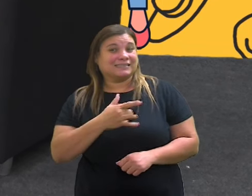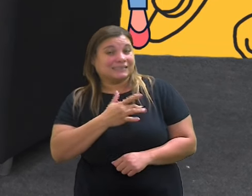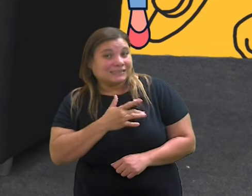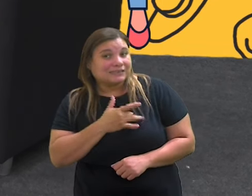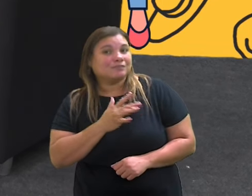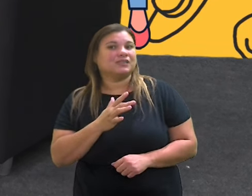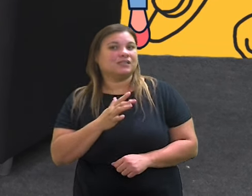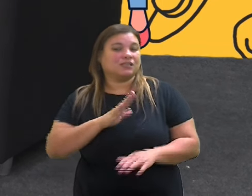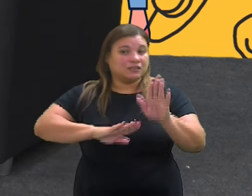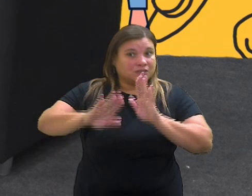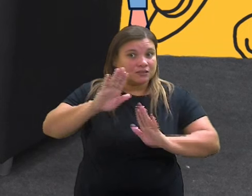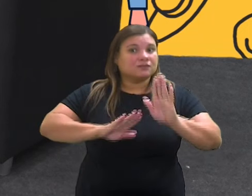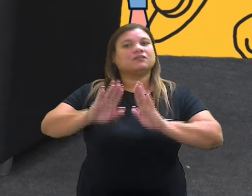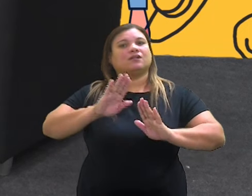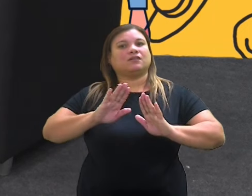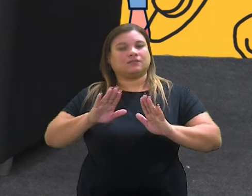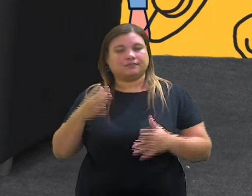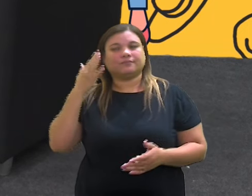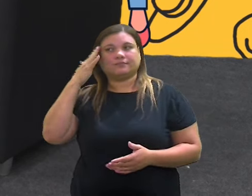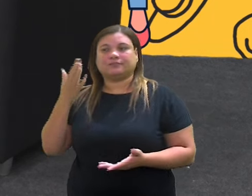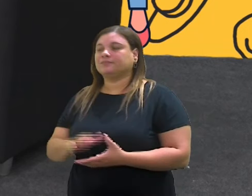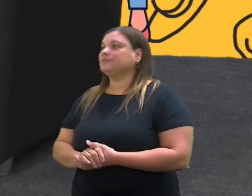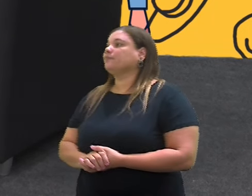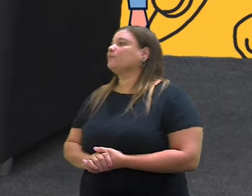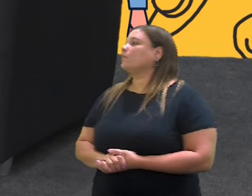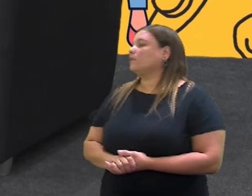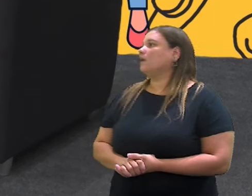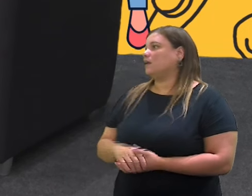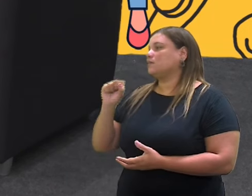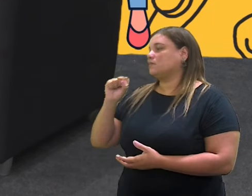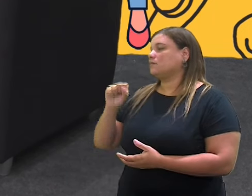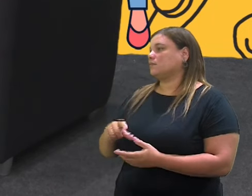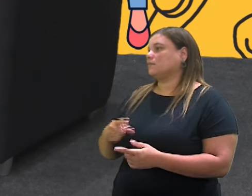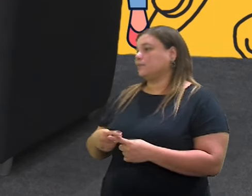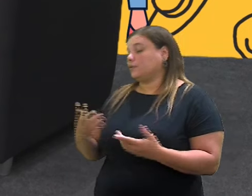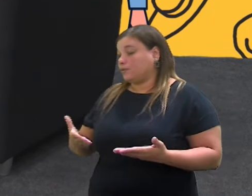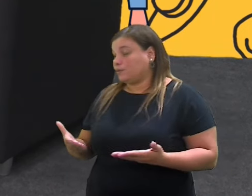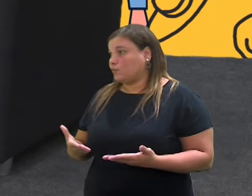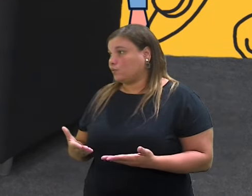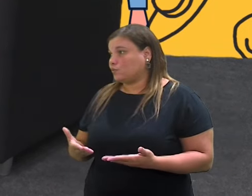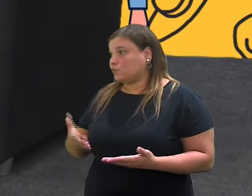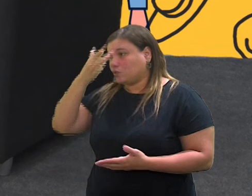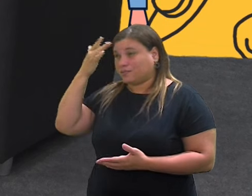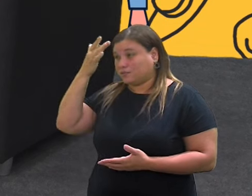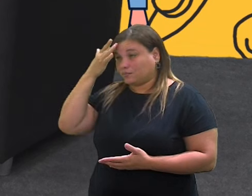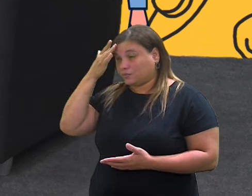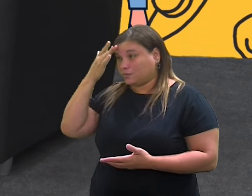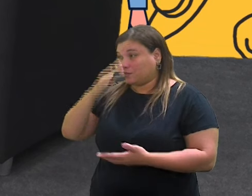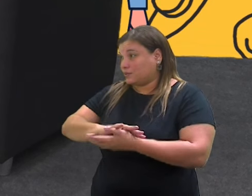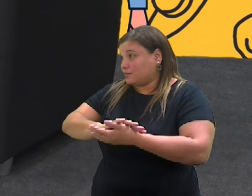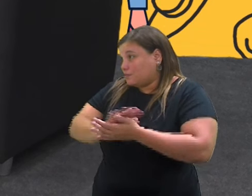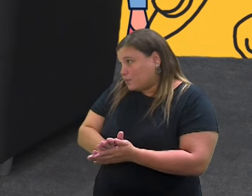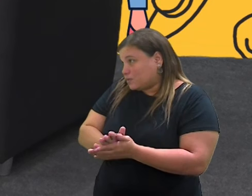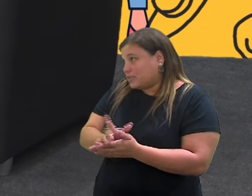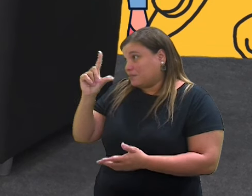sim. É, pelo menos aí não vai ter nenhuma pessoa mal que vai querer, tipo, maltratar o animal, né? Infelizmente, mesmo com a lei,